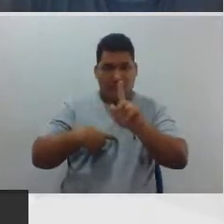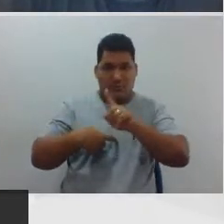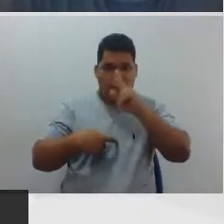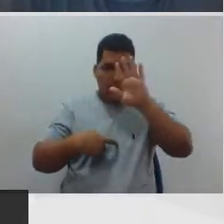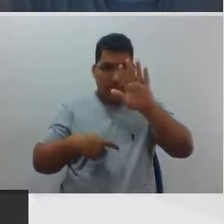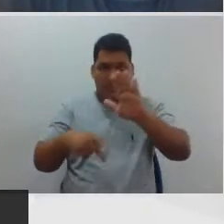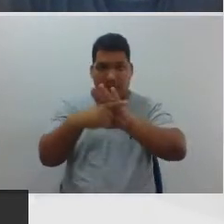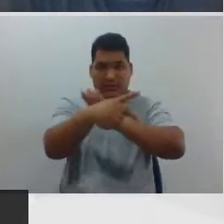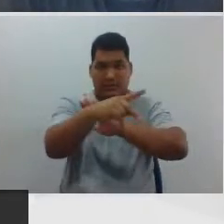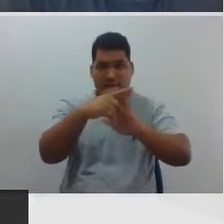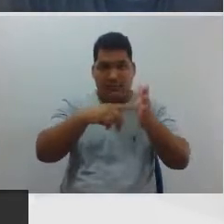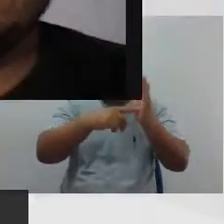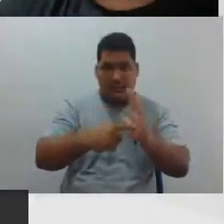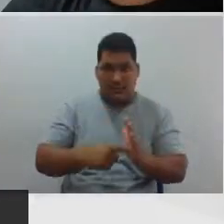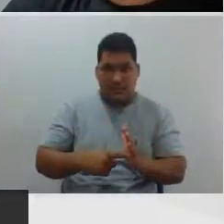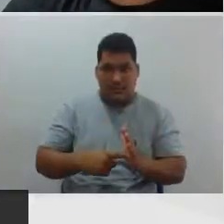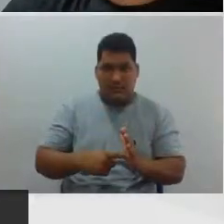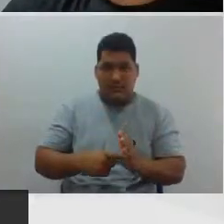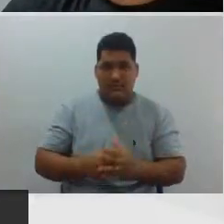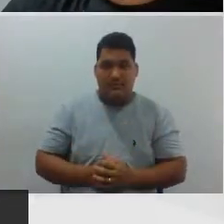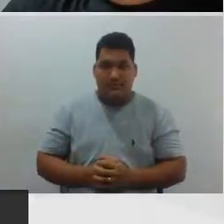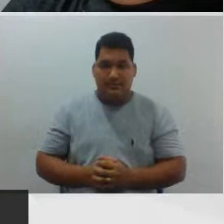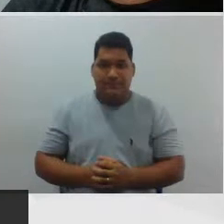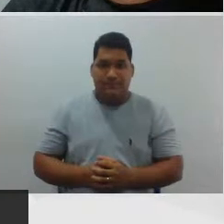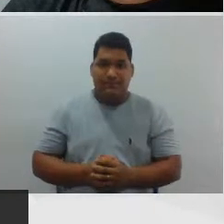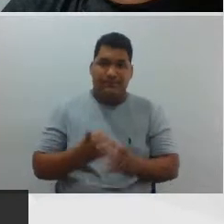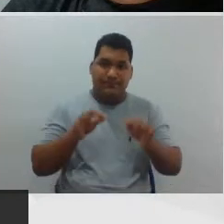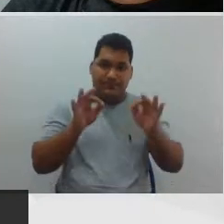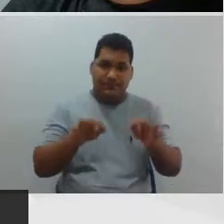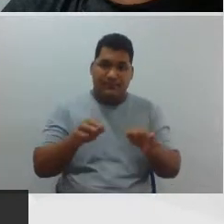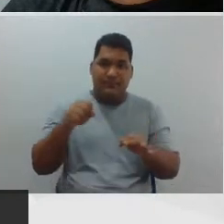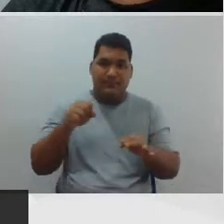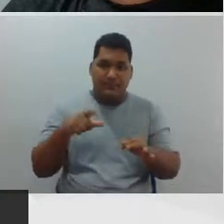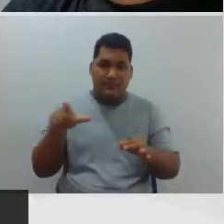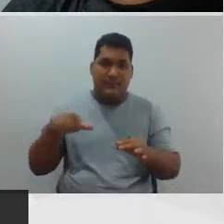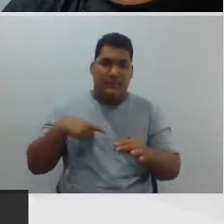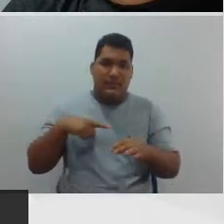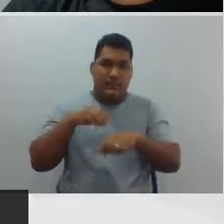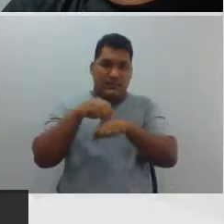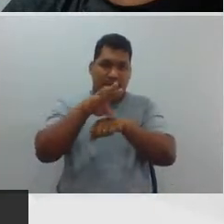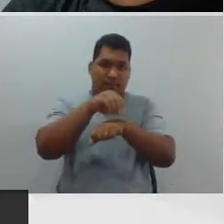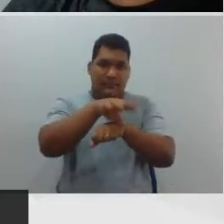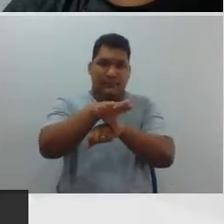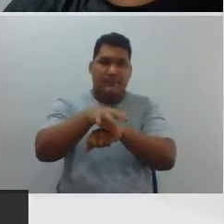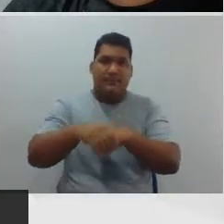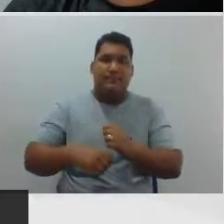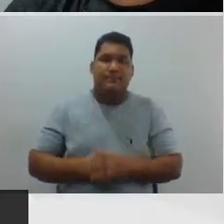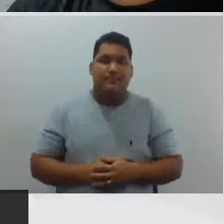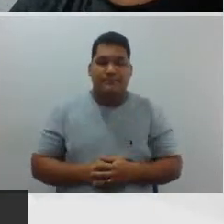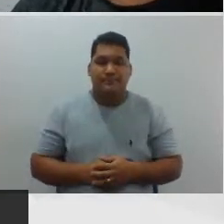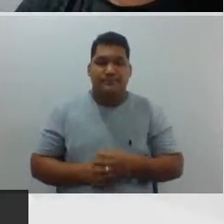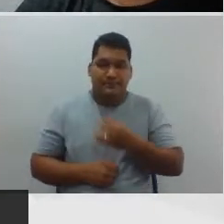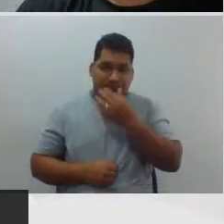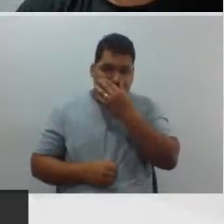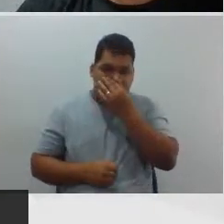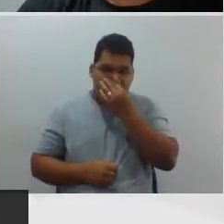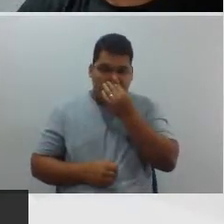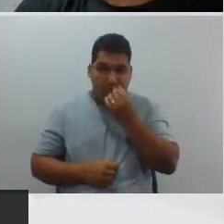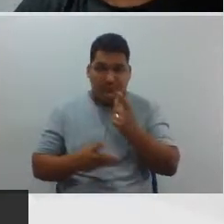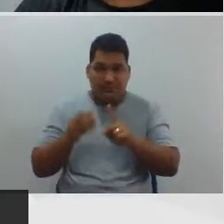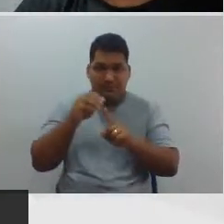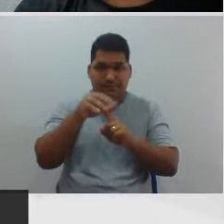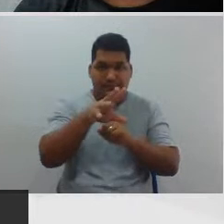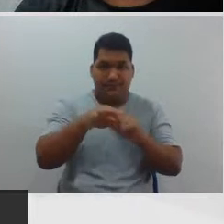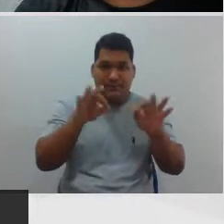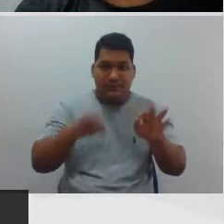máquinas? Com certeza as máquinas estão influenciando. Então, com certeza,